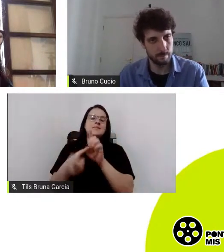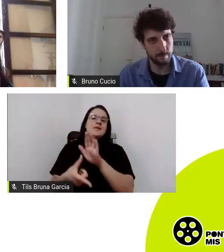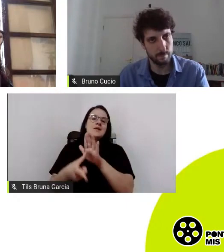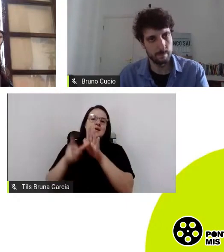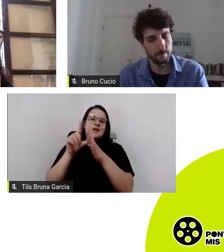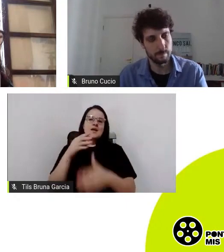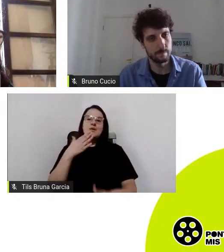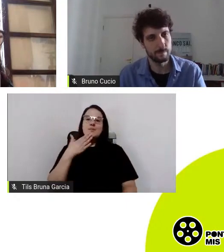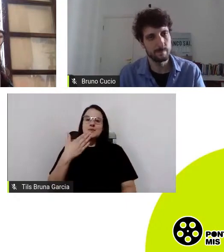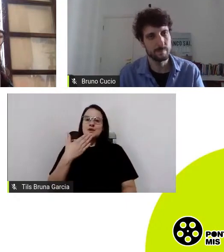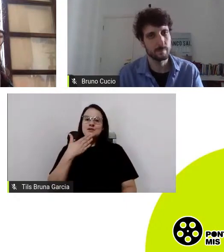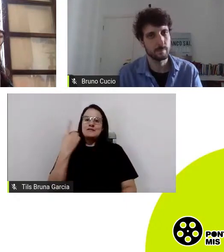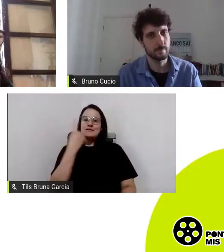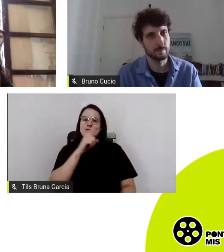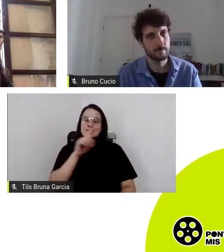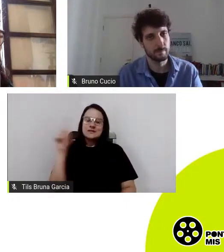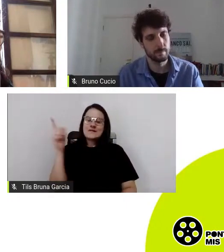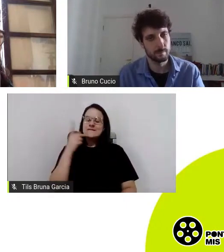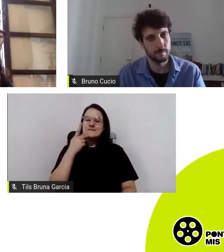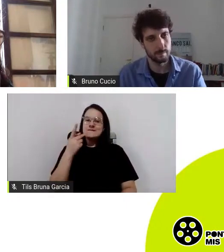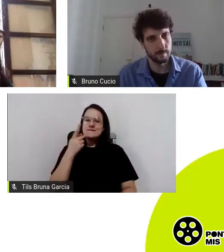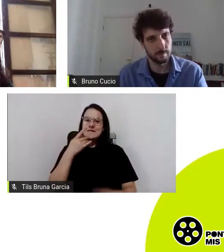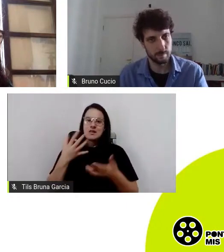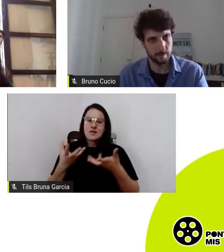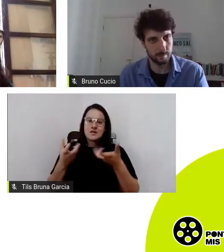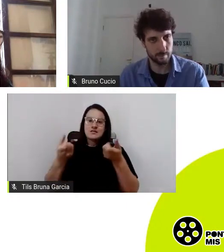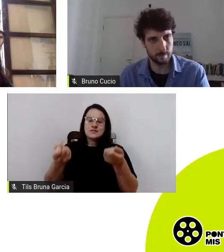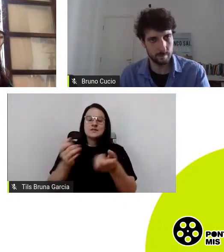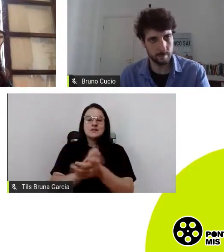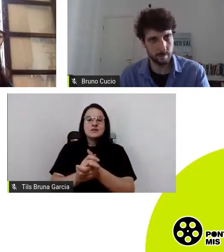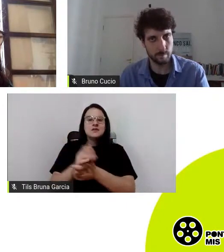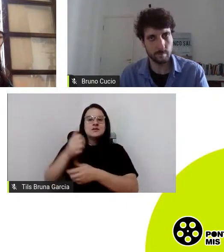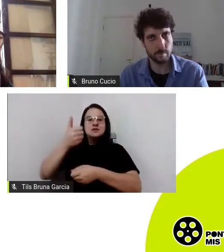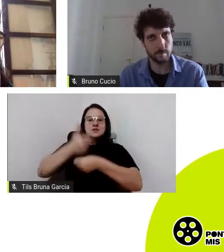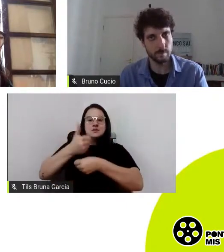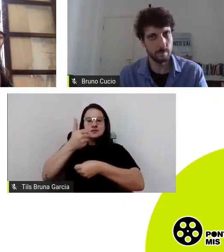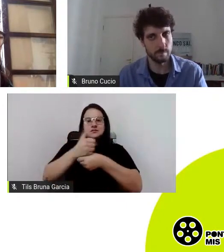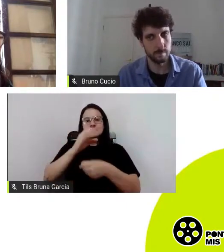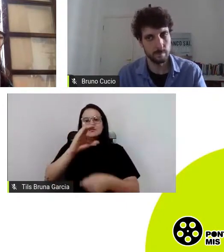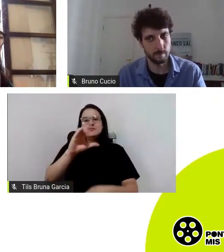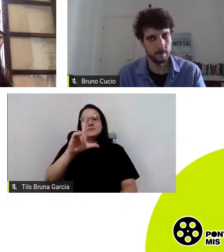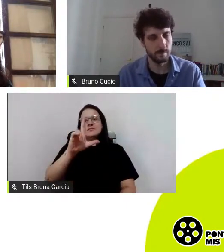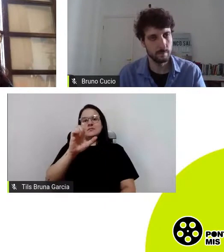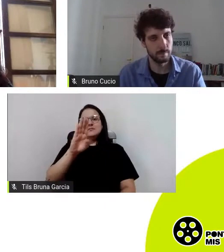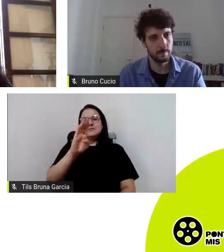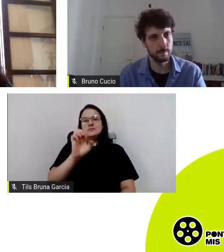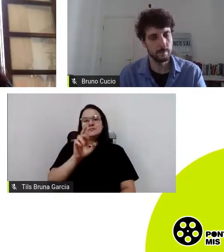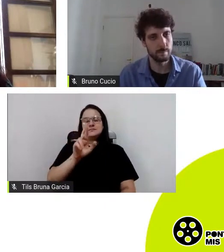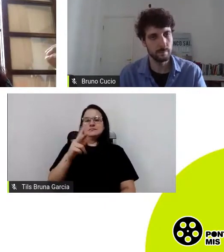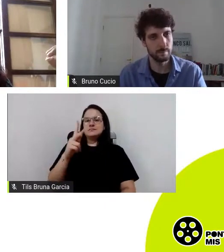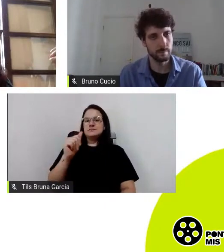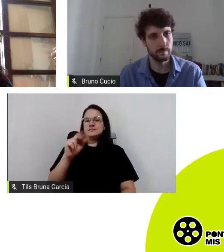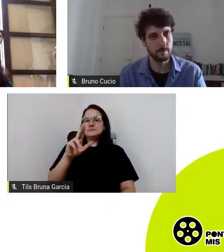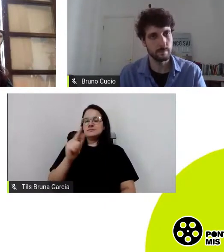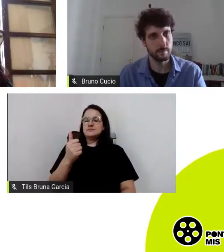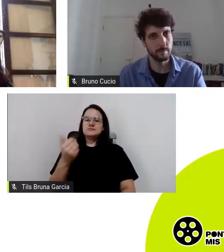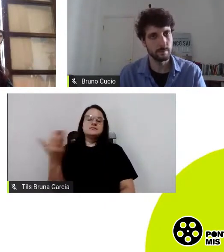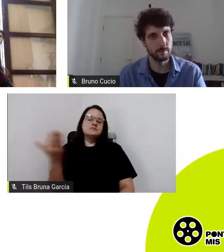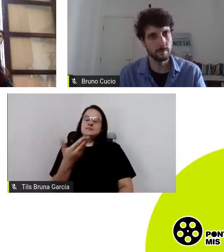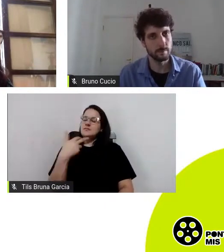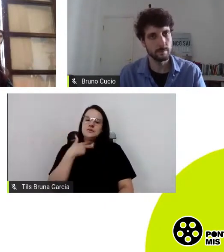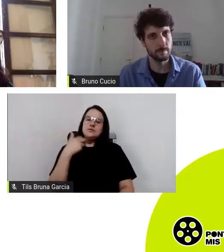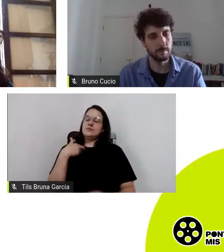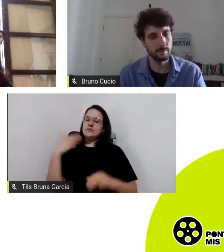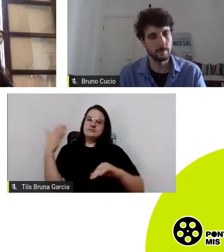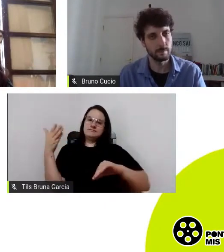umas considerações finais dos nossos convidados, nosso diretor cultural, Kleber Papa, que não pôde passar aqui na live hoje, né? Nessa gravação,